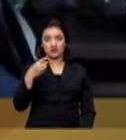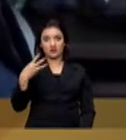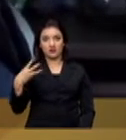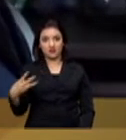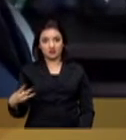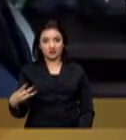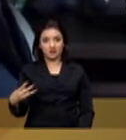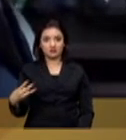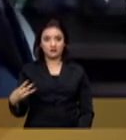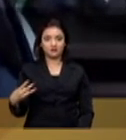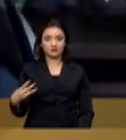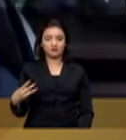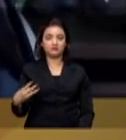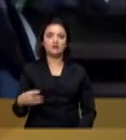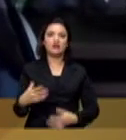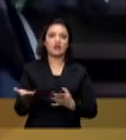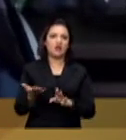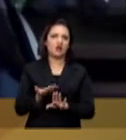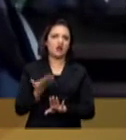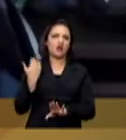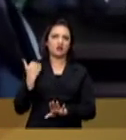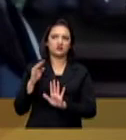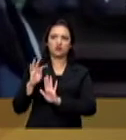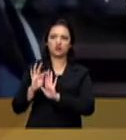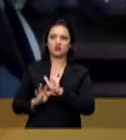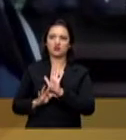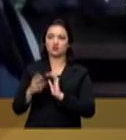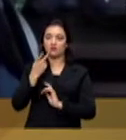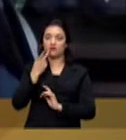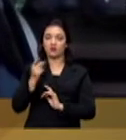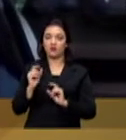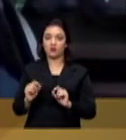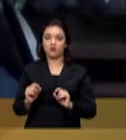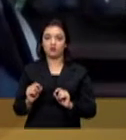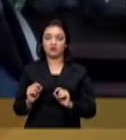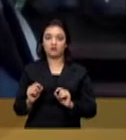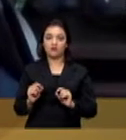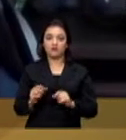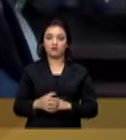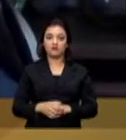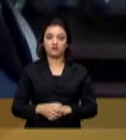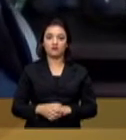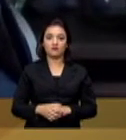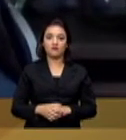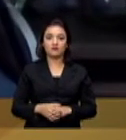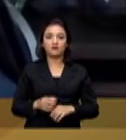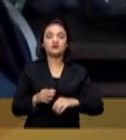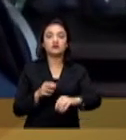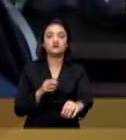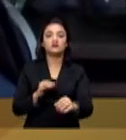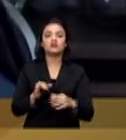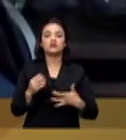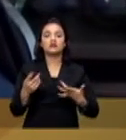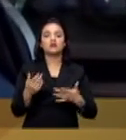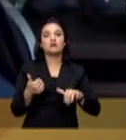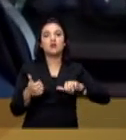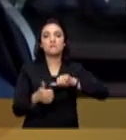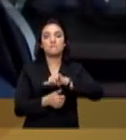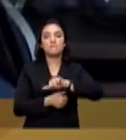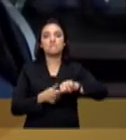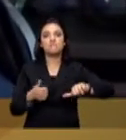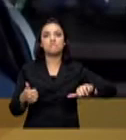273, que na redação antiga cuidava da alteração de substância alimentícia